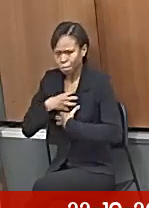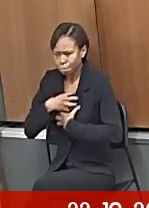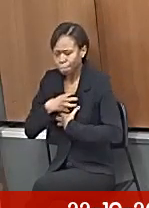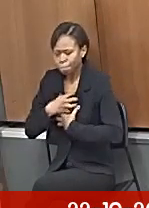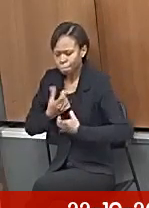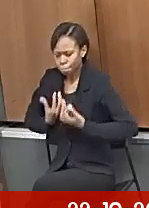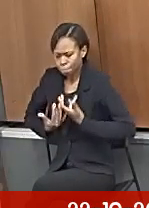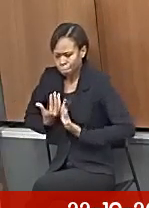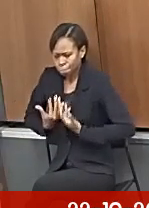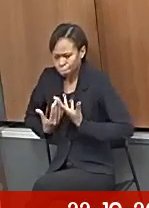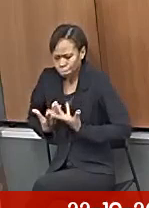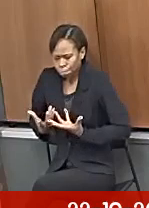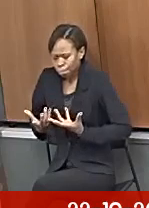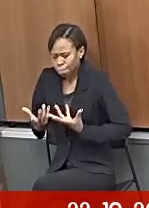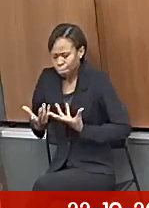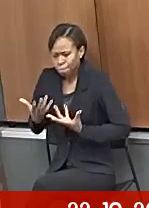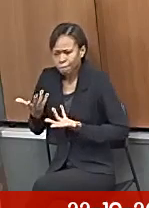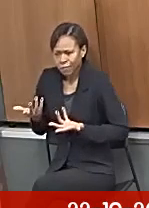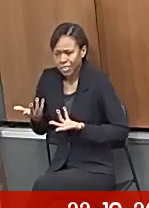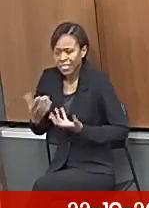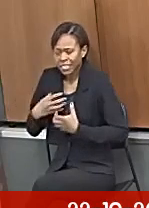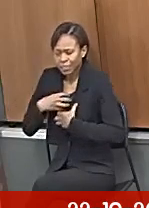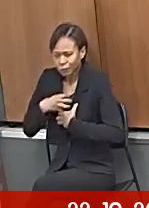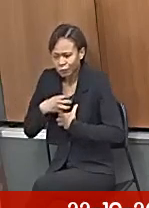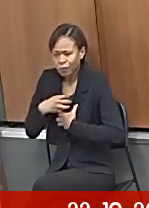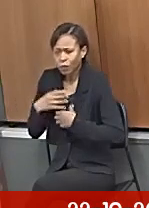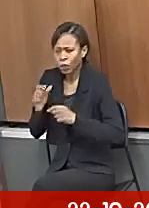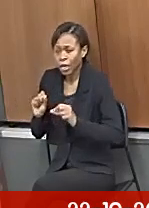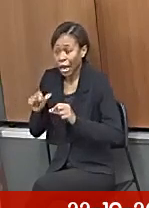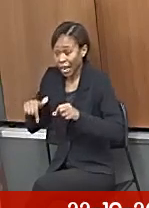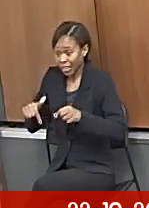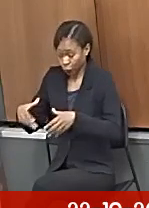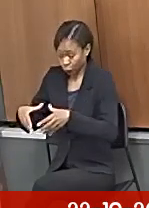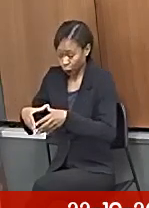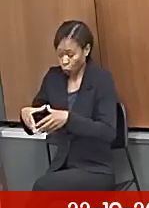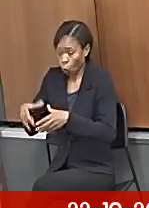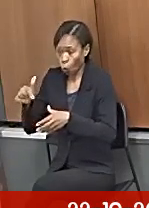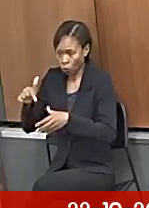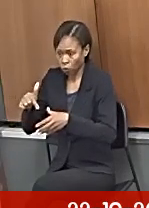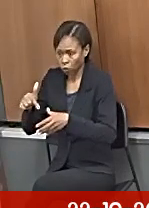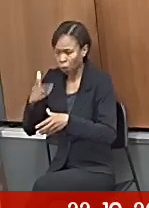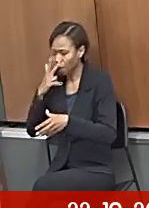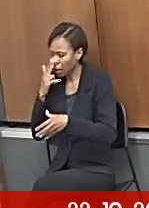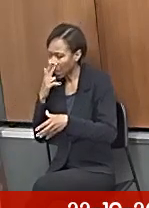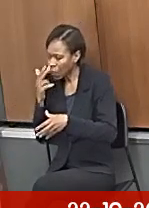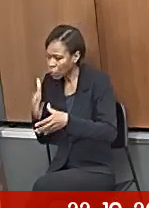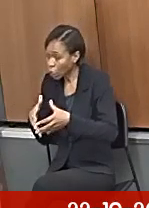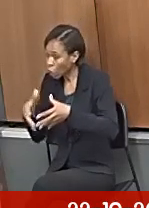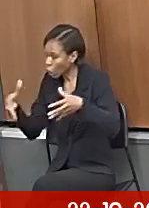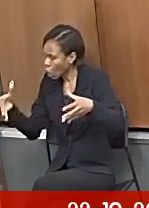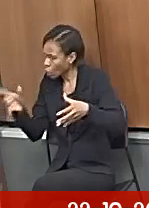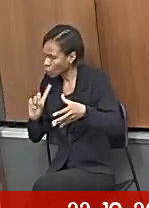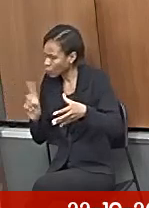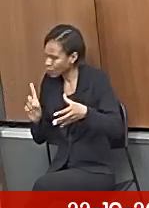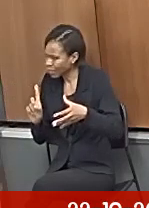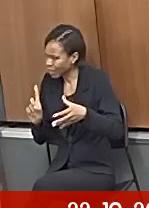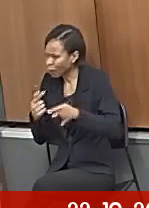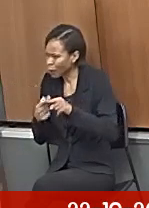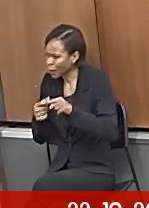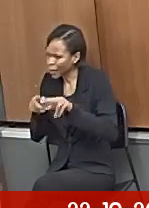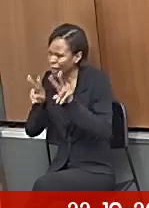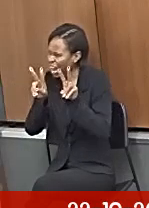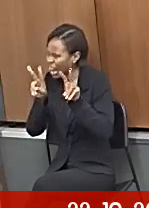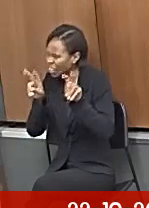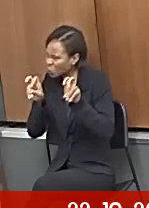acesa. Essa comissão é uma comissão que parece que ela não é grande, por não tratar de grandes assuntos